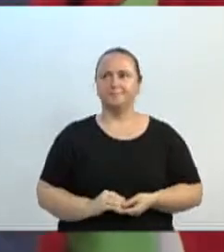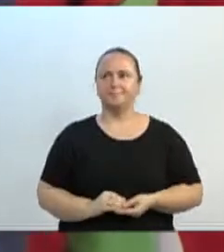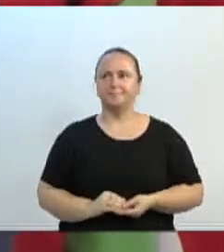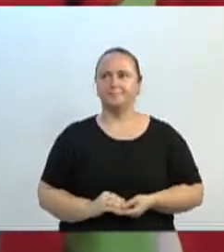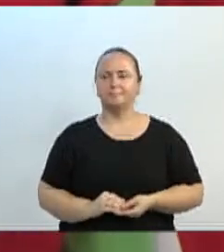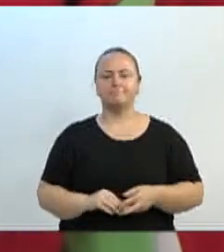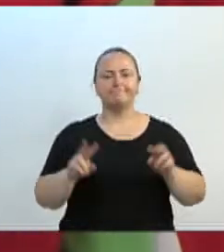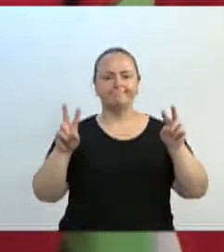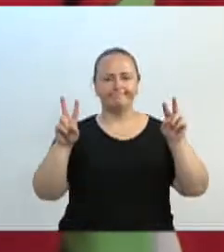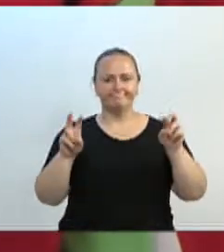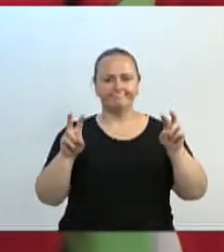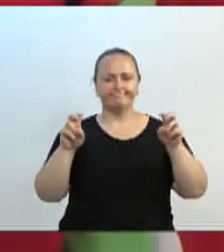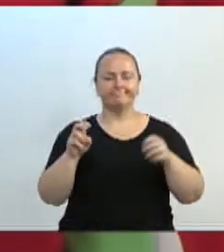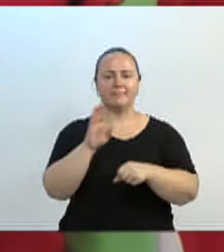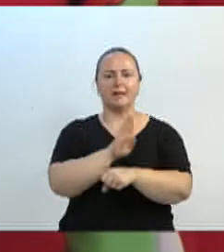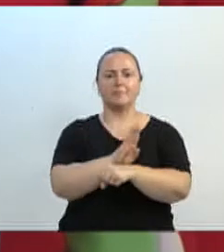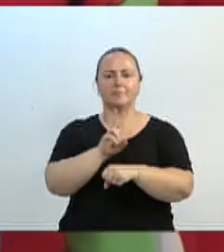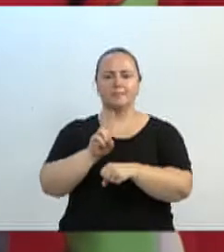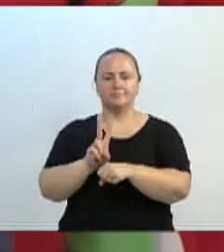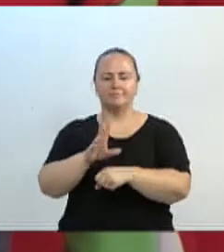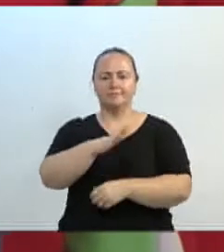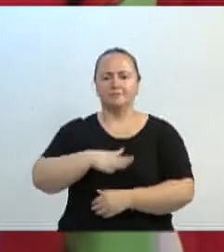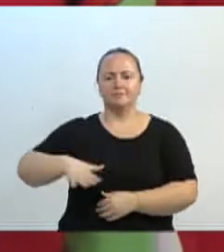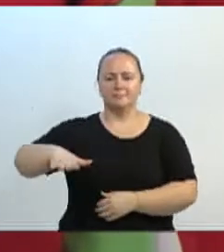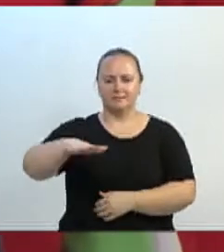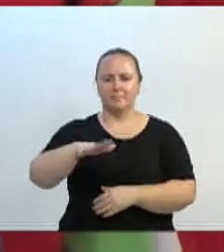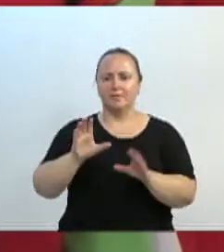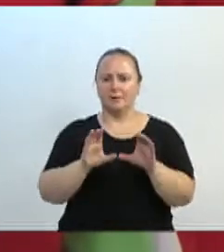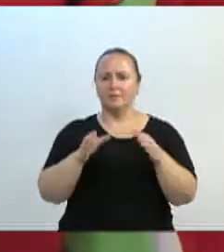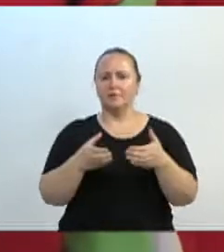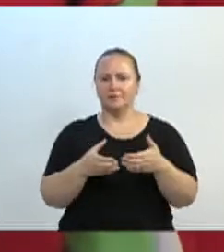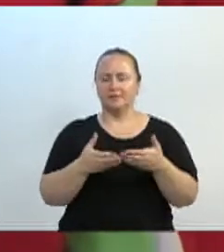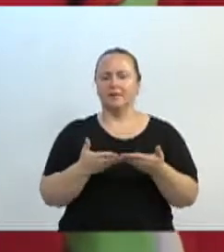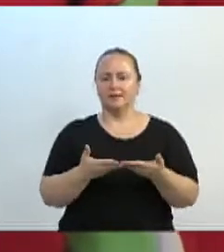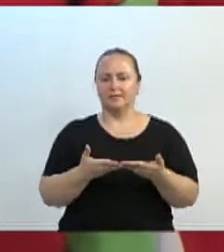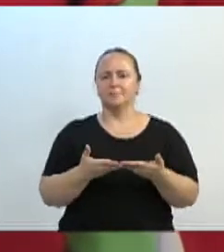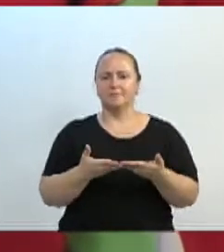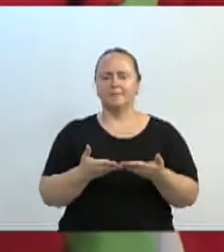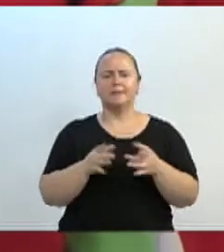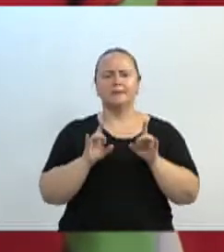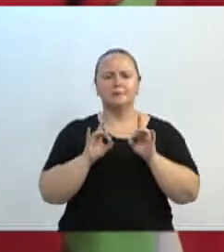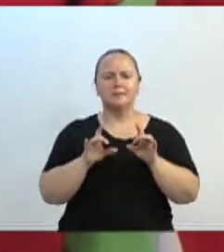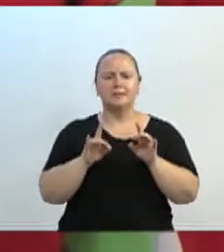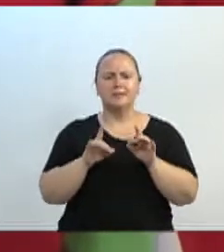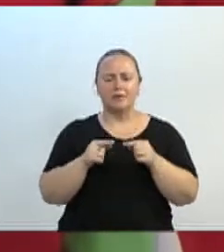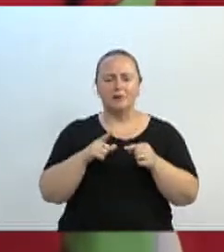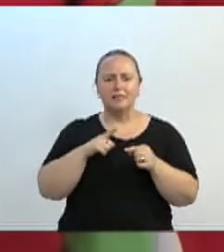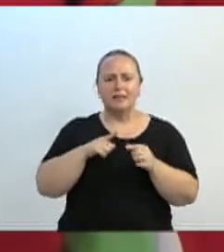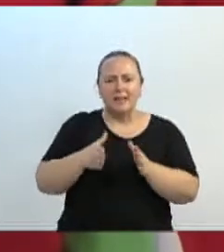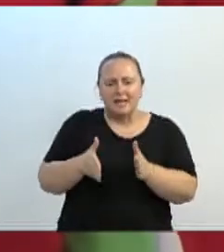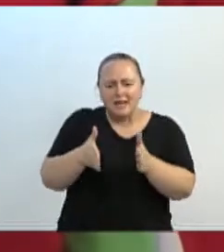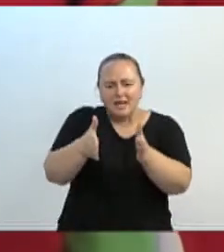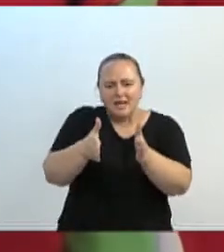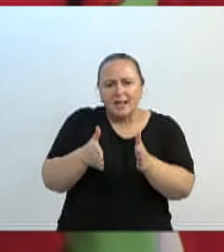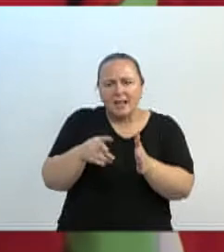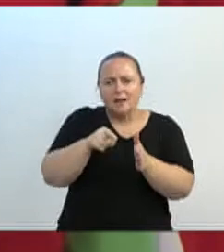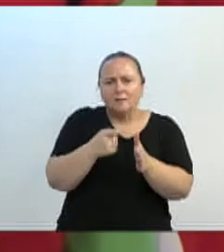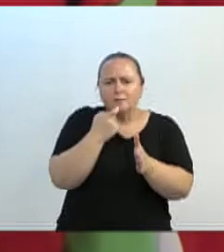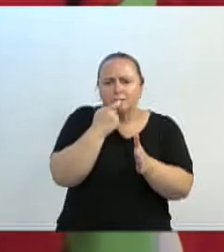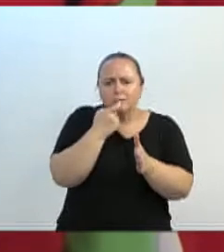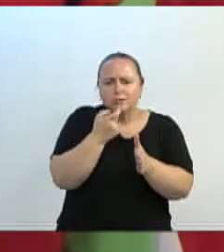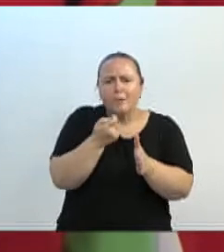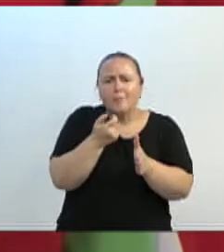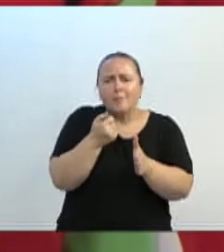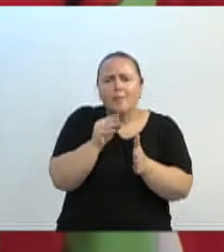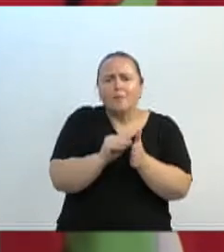do bairro Boa Vista, da comunidade Boa Vista, em especial ao Walter Berner. Vou trazer esse assunto até nós